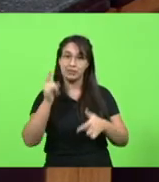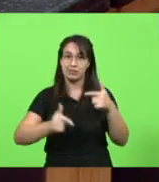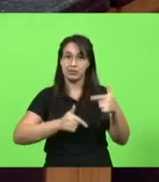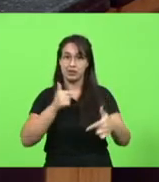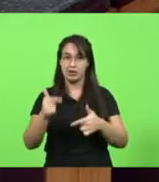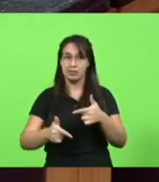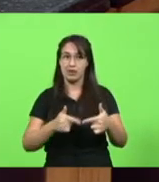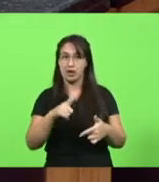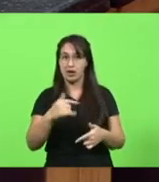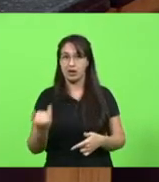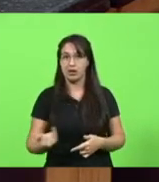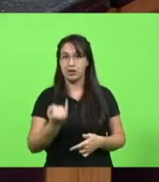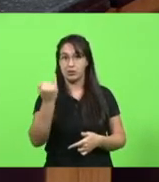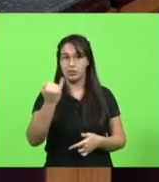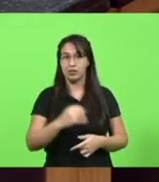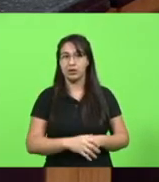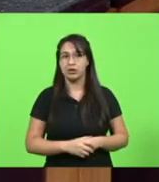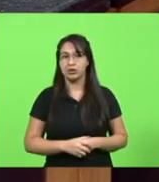Catarina